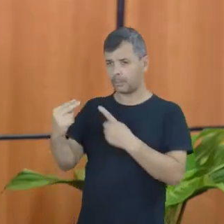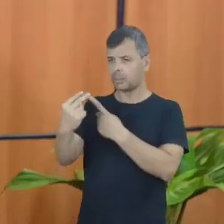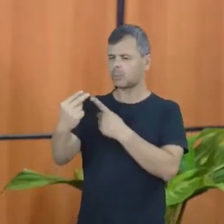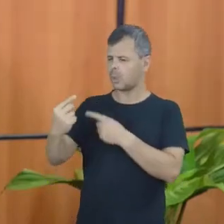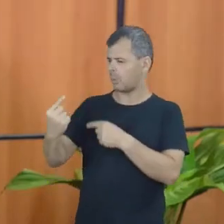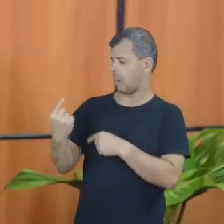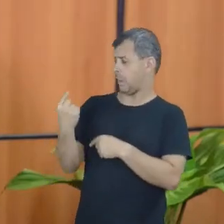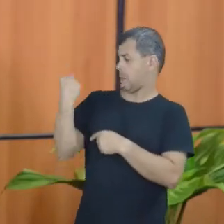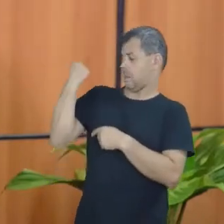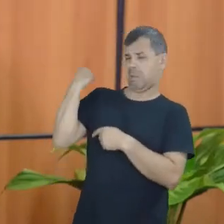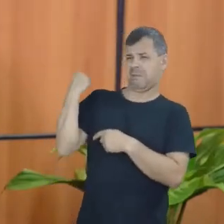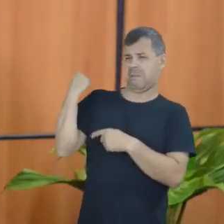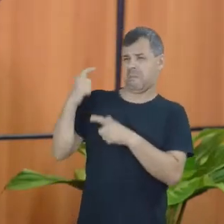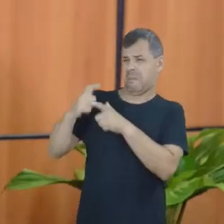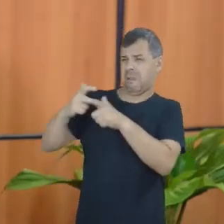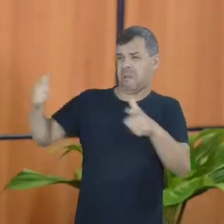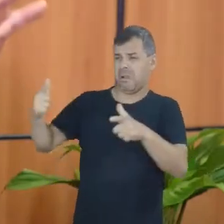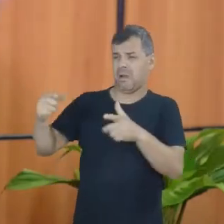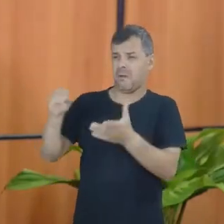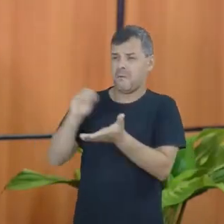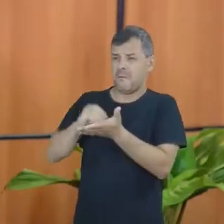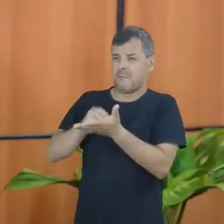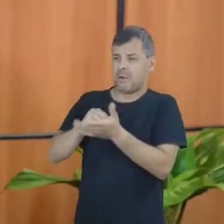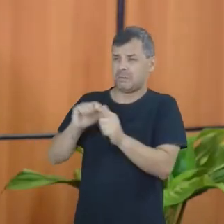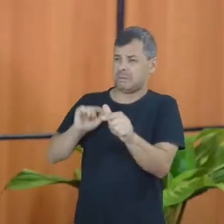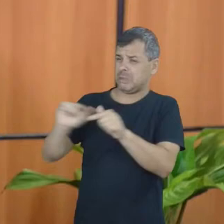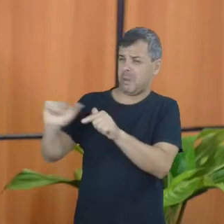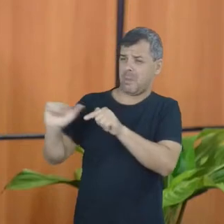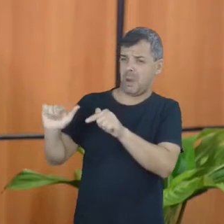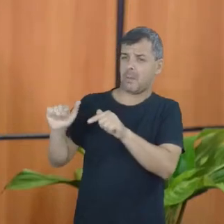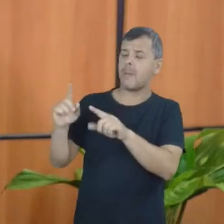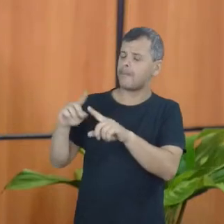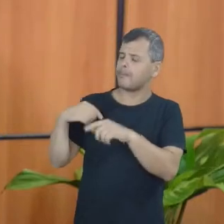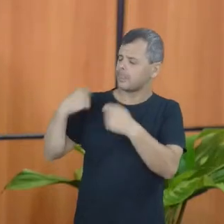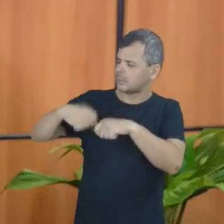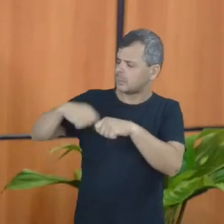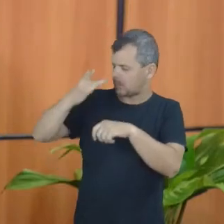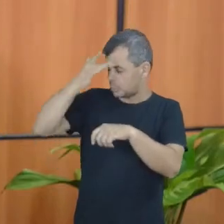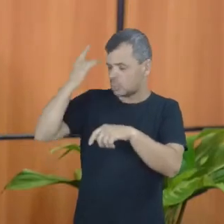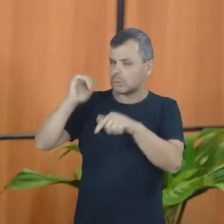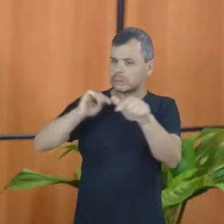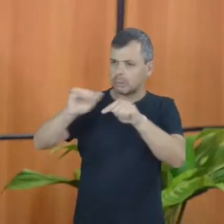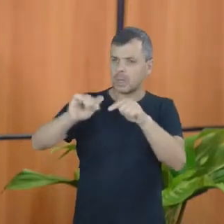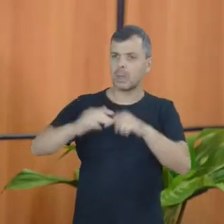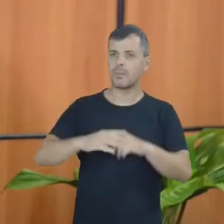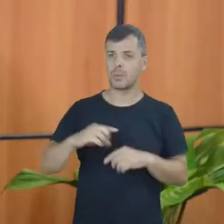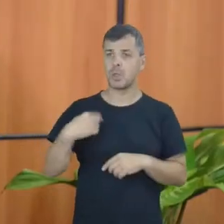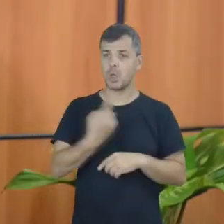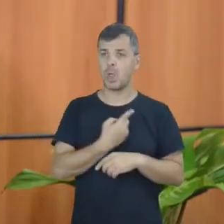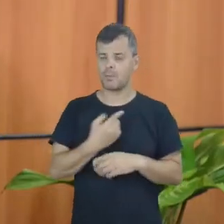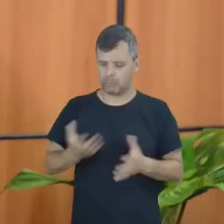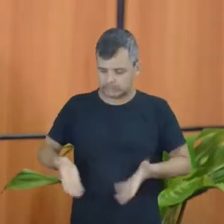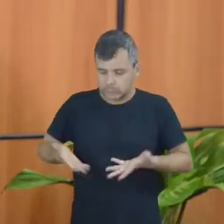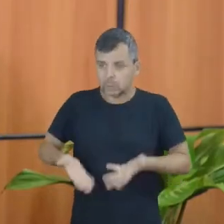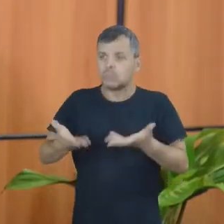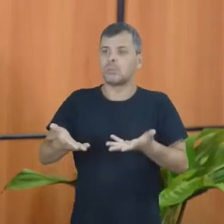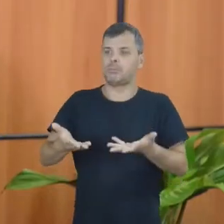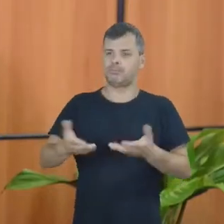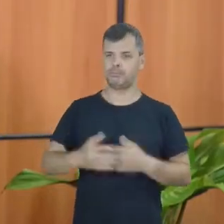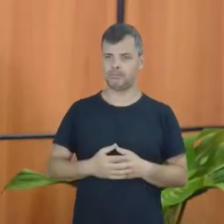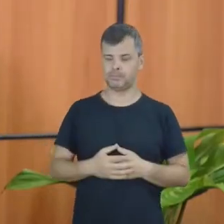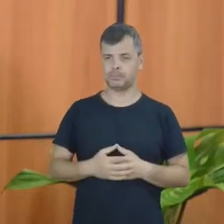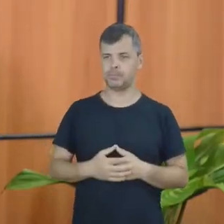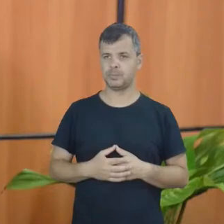passado, que foi muito maior o desemprego. Mas ainda tem muita gente para arranjar emprego, tem muita gente para trabalhar e nós precisamos estimular isso. Sim.